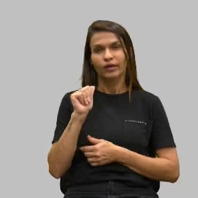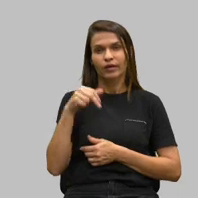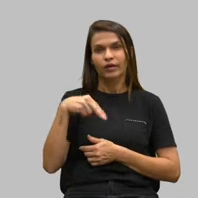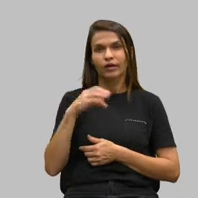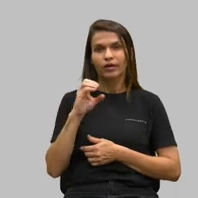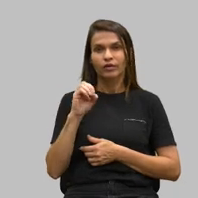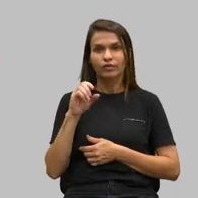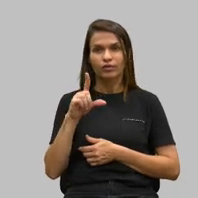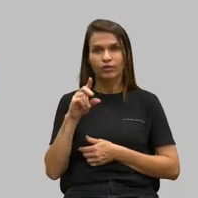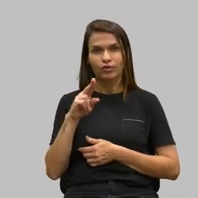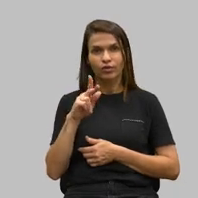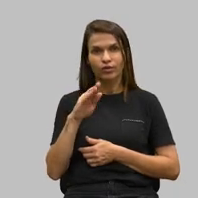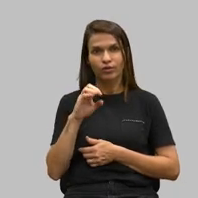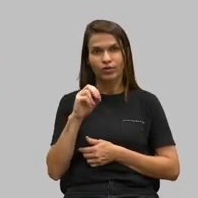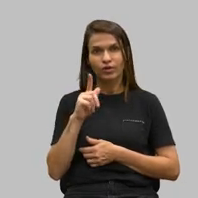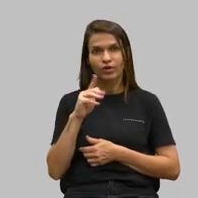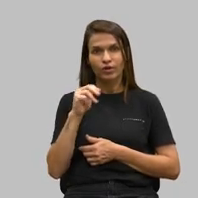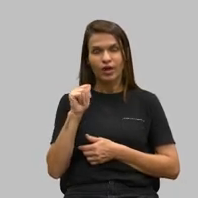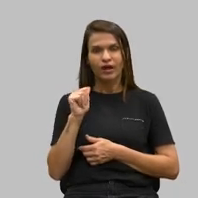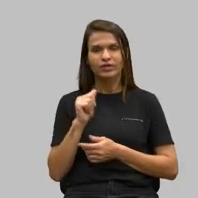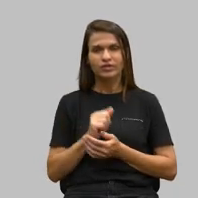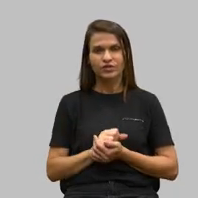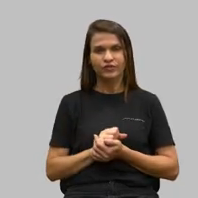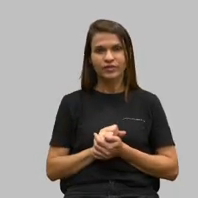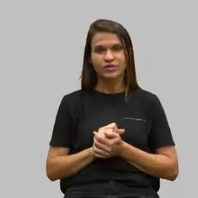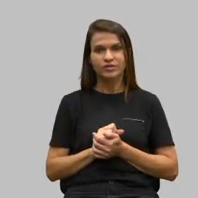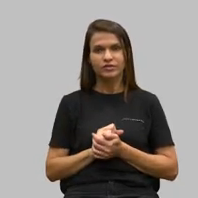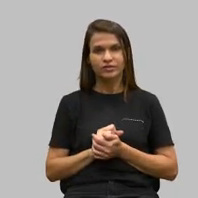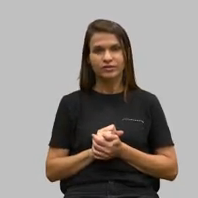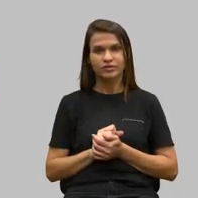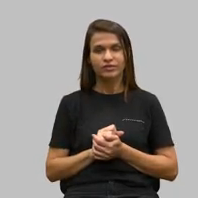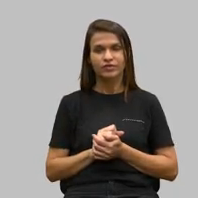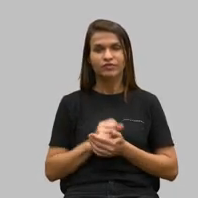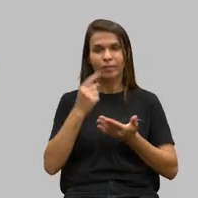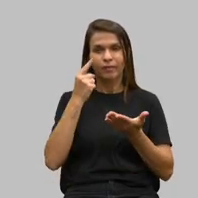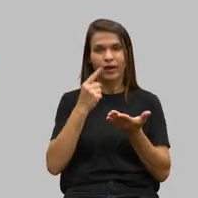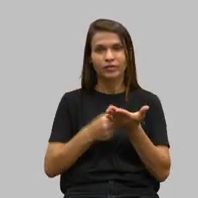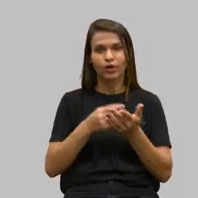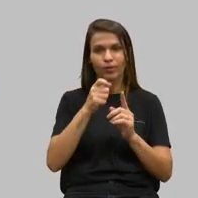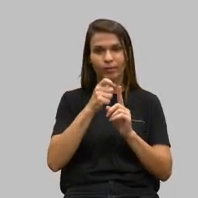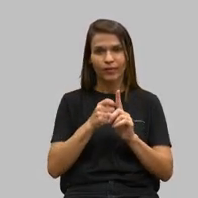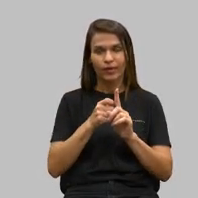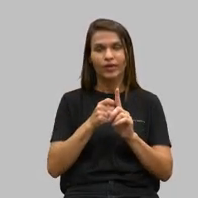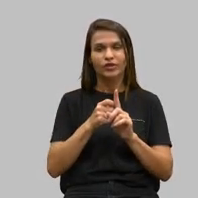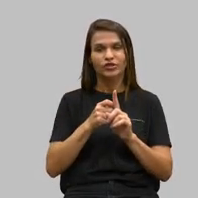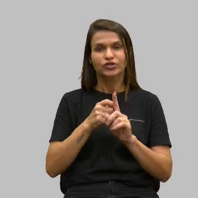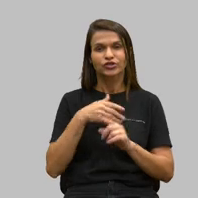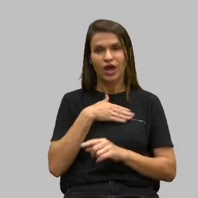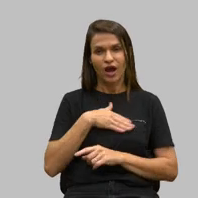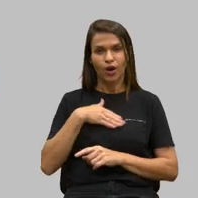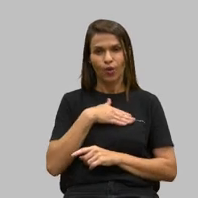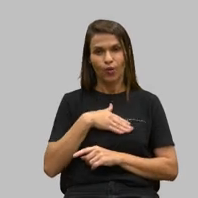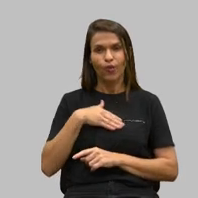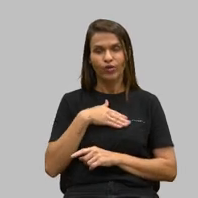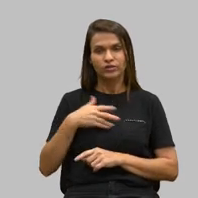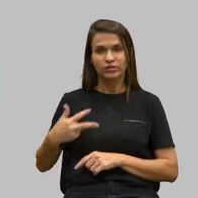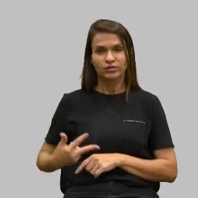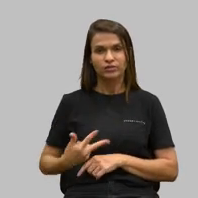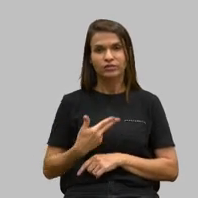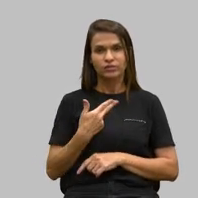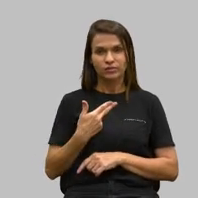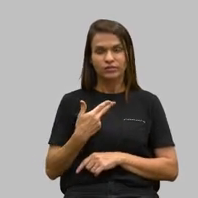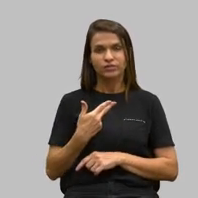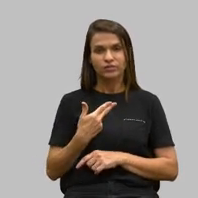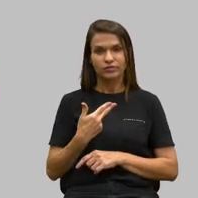importante dizer para você que nós vamos pactuar na CIB de agosto. As cirurgias oncológicas vão vir para Opera Mais,